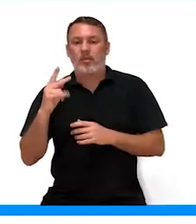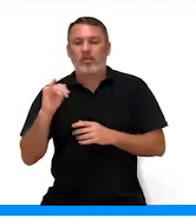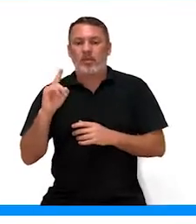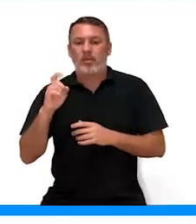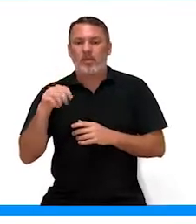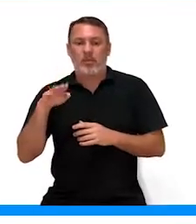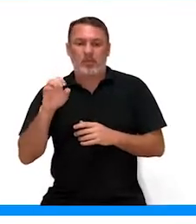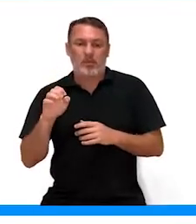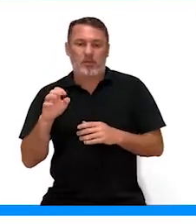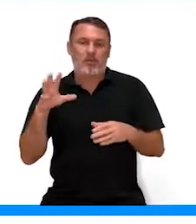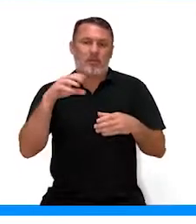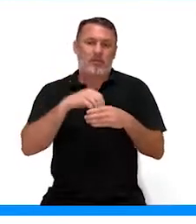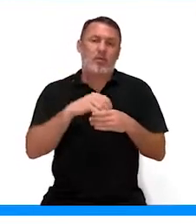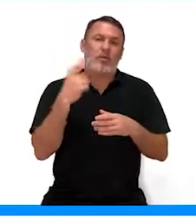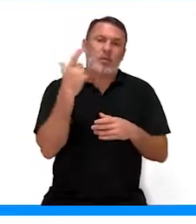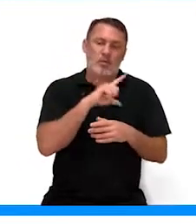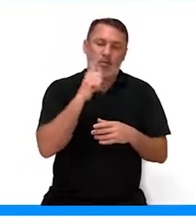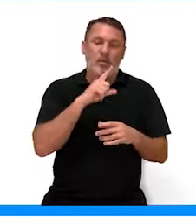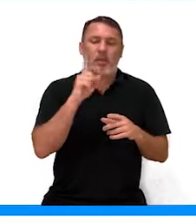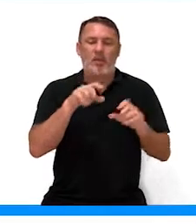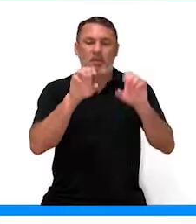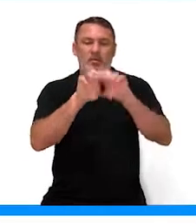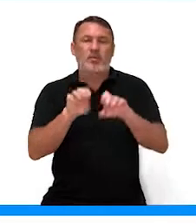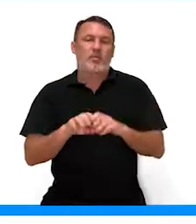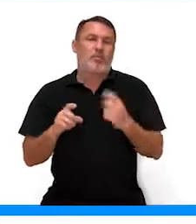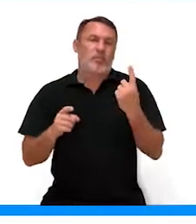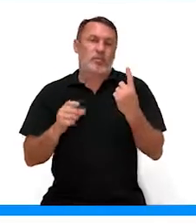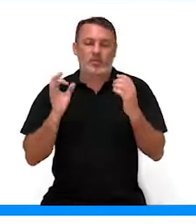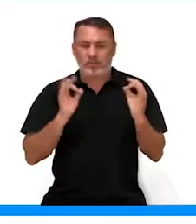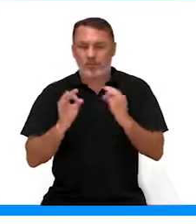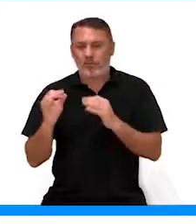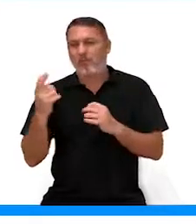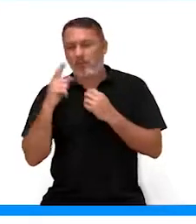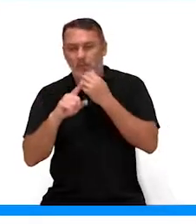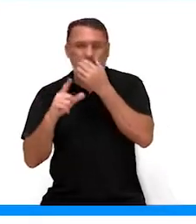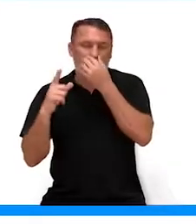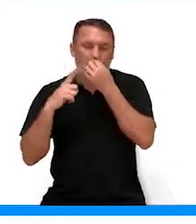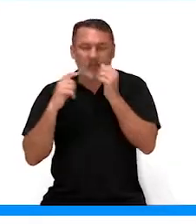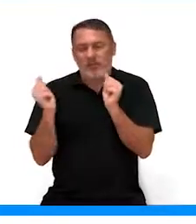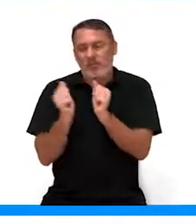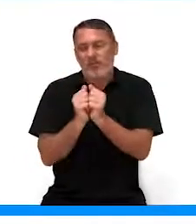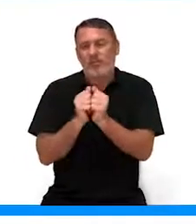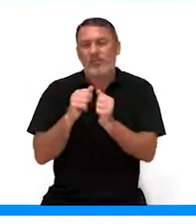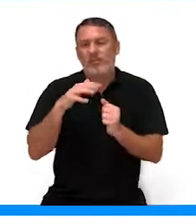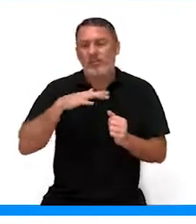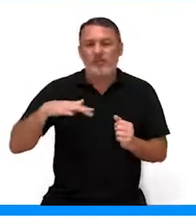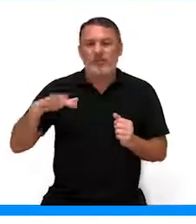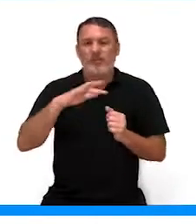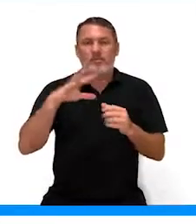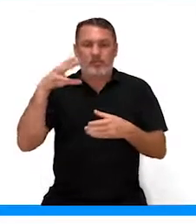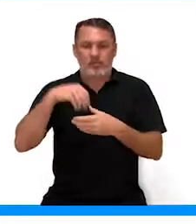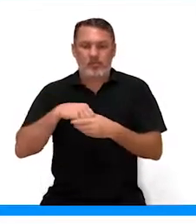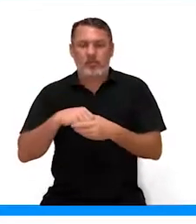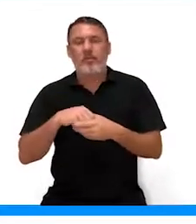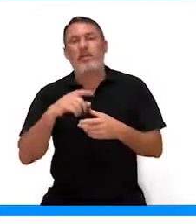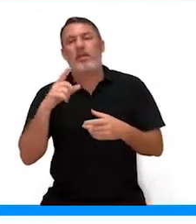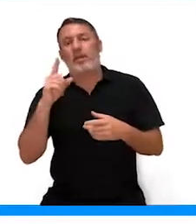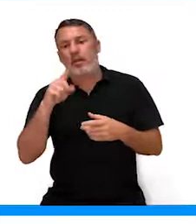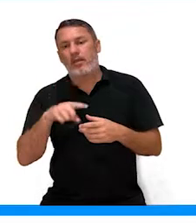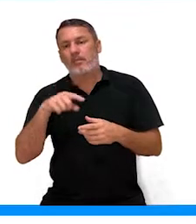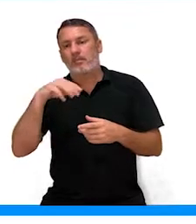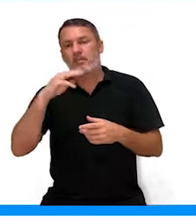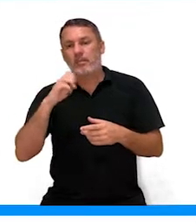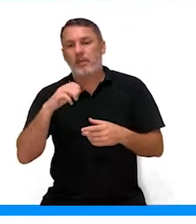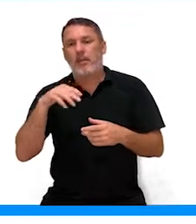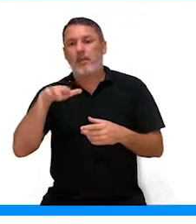conjuntivo, ao epitélio. Então, a gente consegue ver como uma estrutura única aí, né? A gente consegue estar agarradinho um tecido